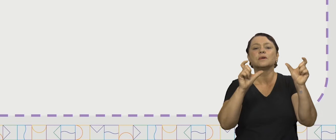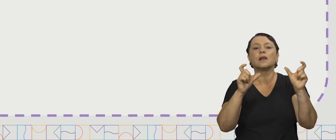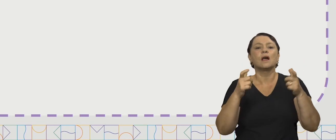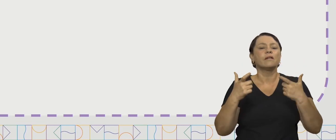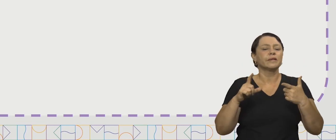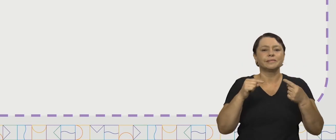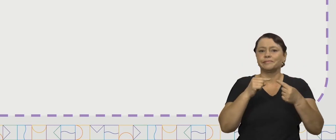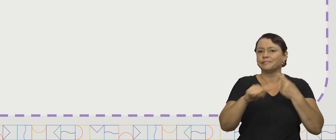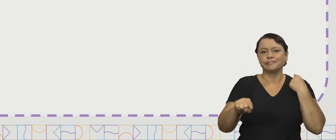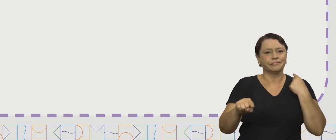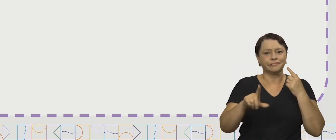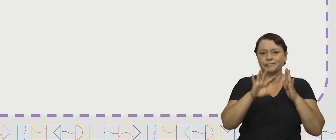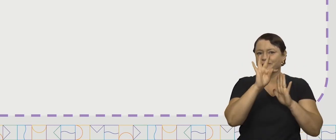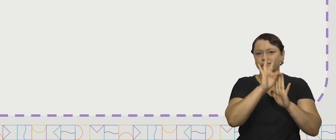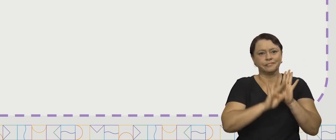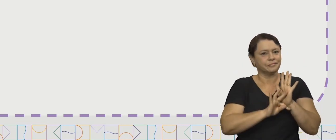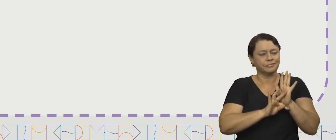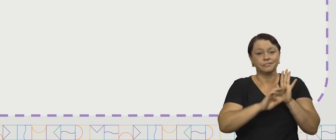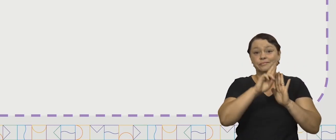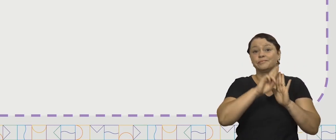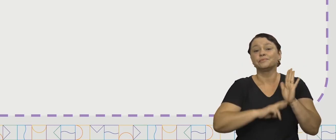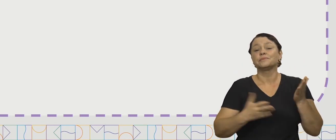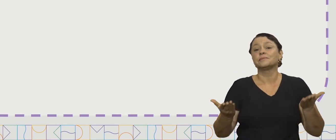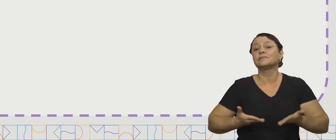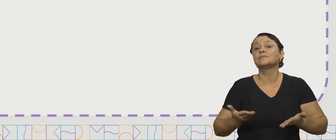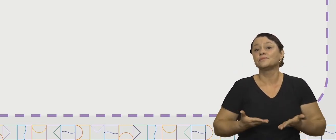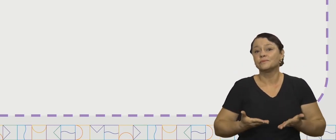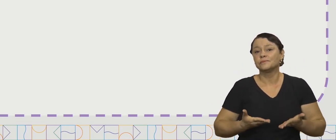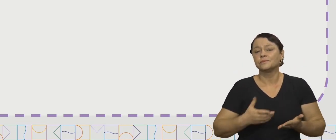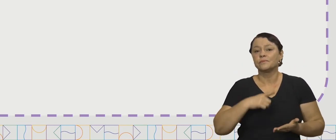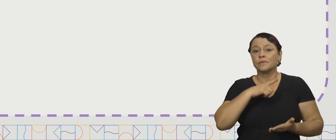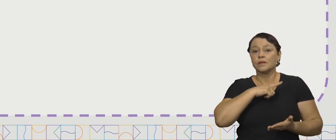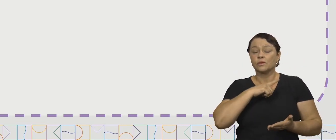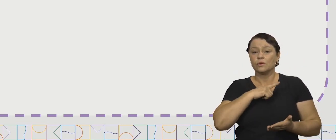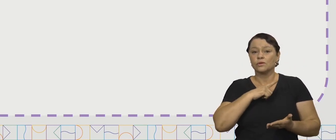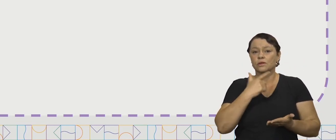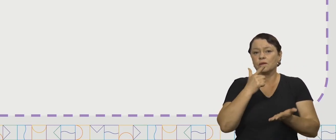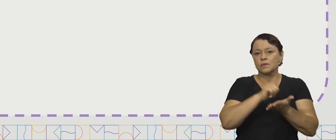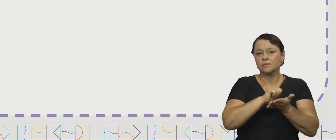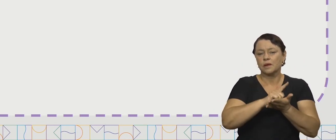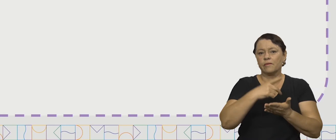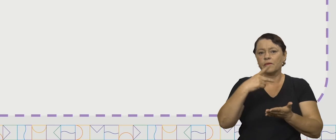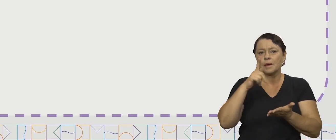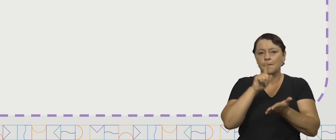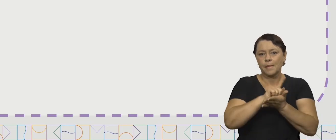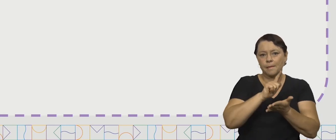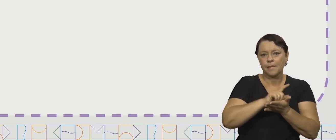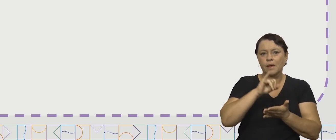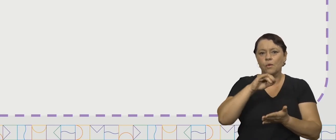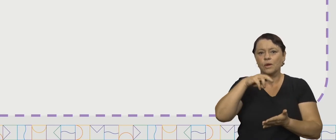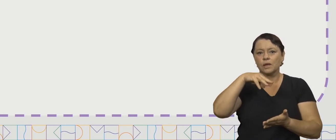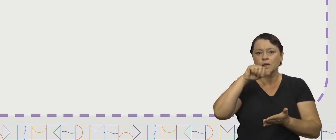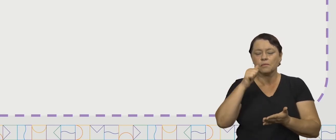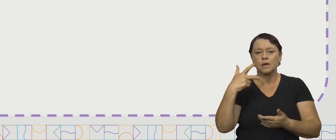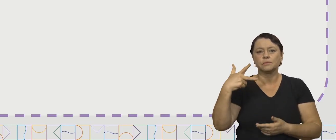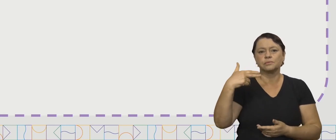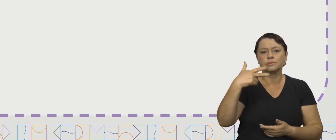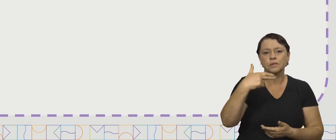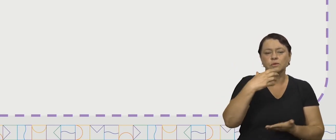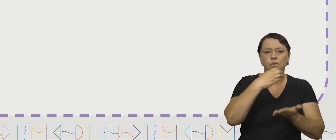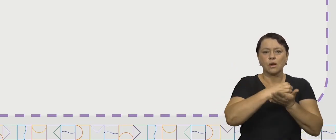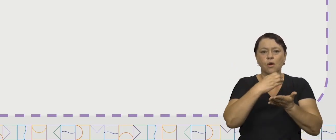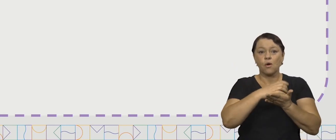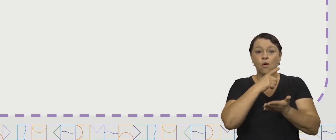abaixo não tem a ver com o texto lido e o relato que fizemos? Temos as palavras papel, imã,